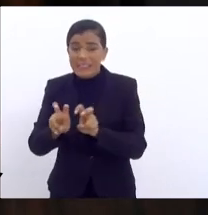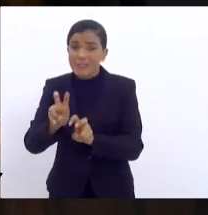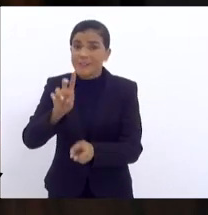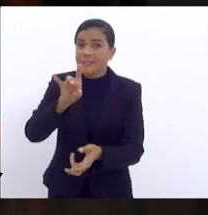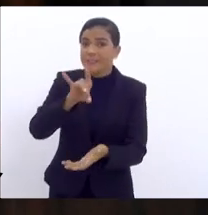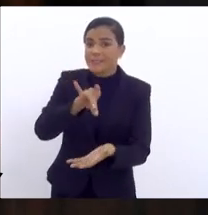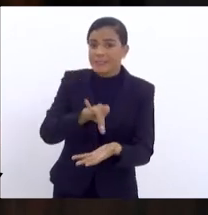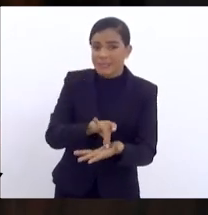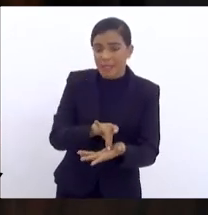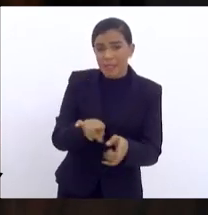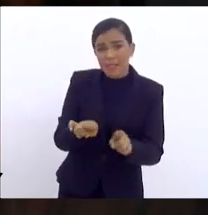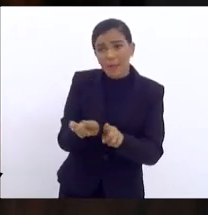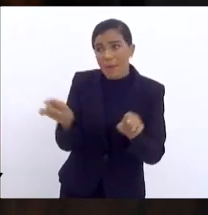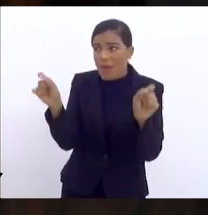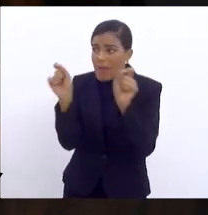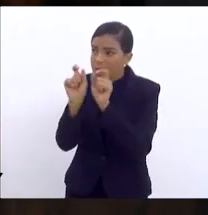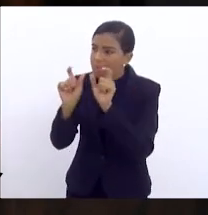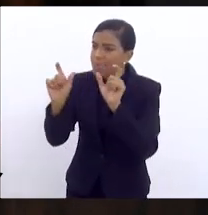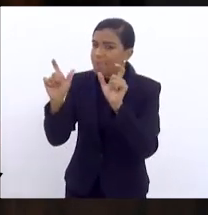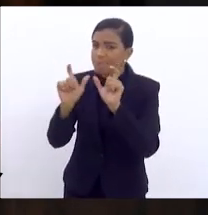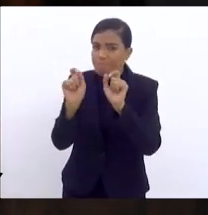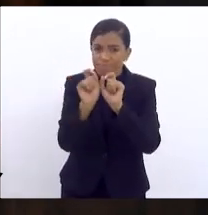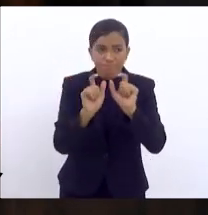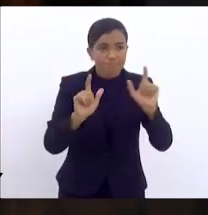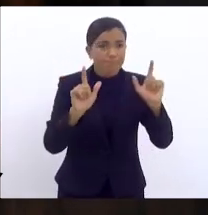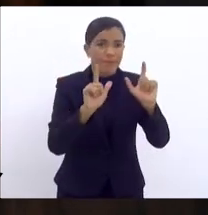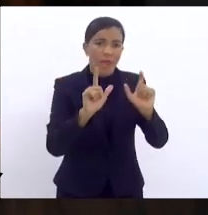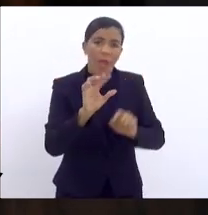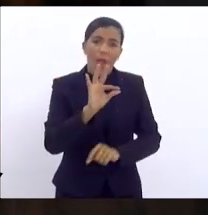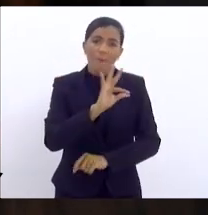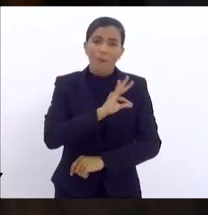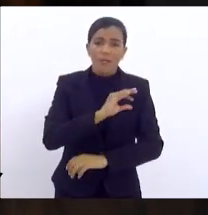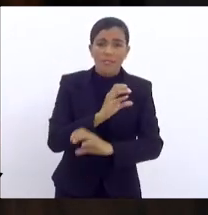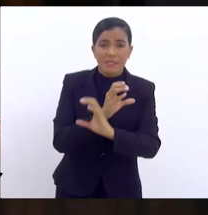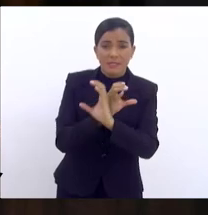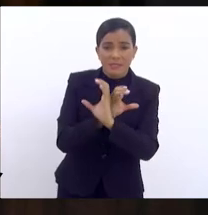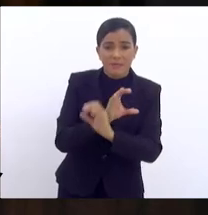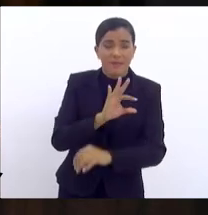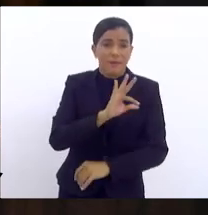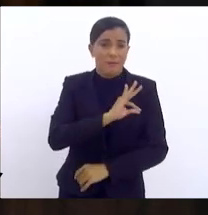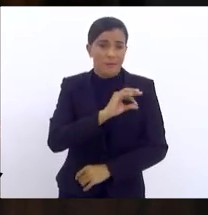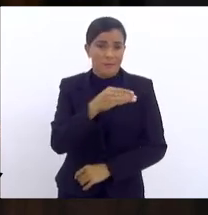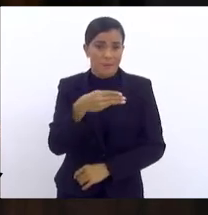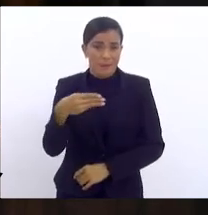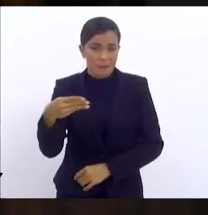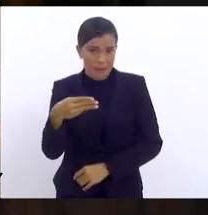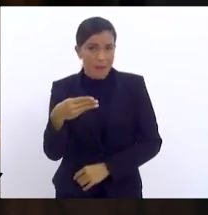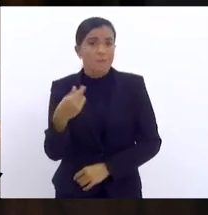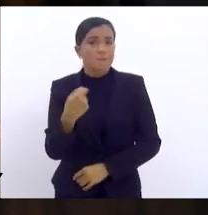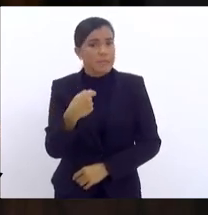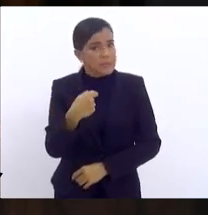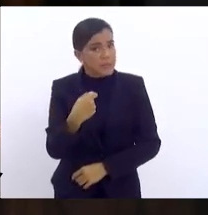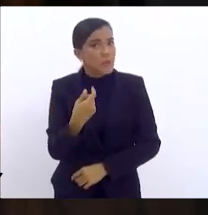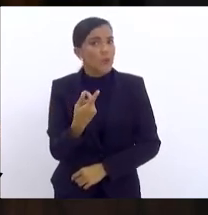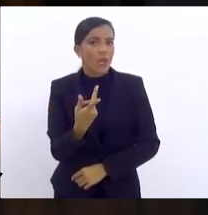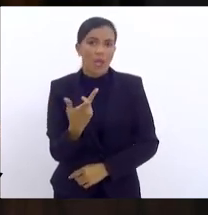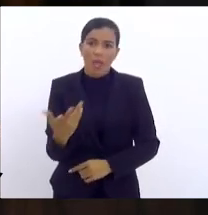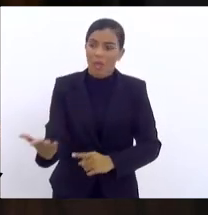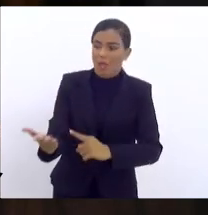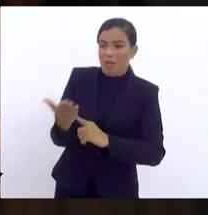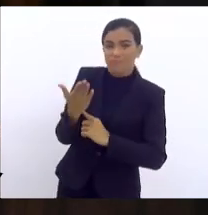também chamando atenção para que a polícia militar e a polícia civil também precisam ser ajudados